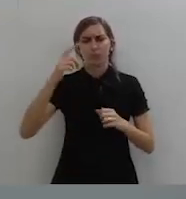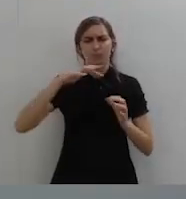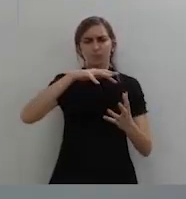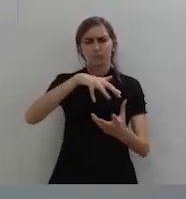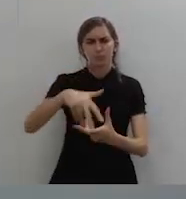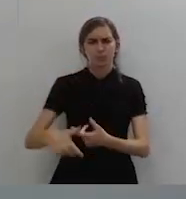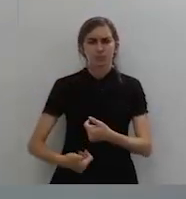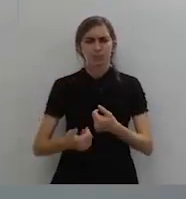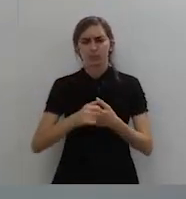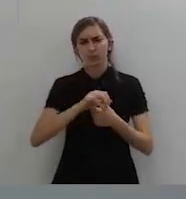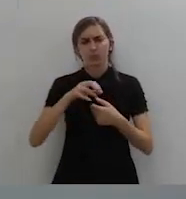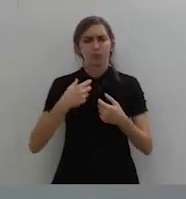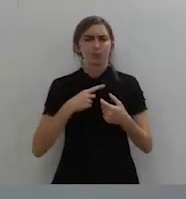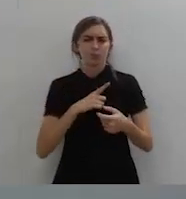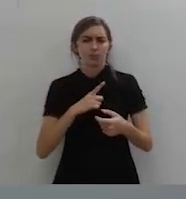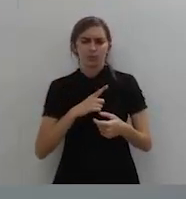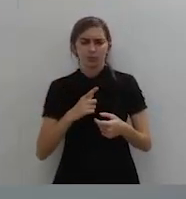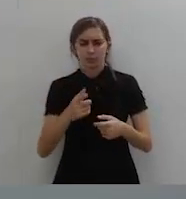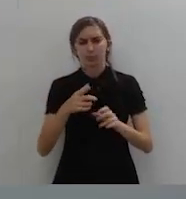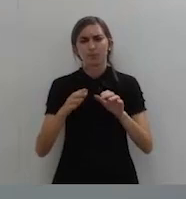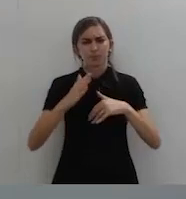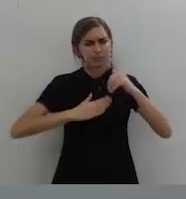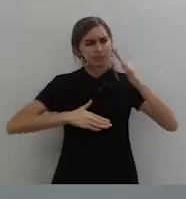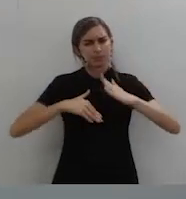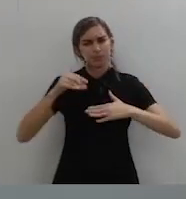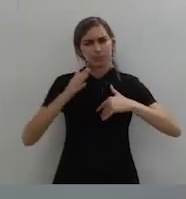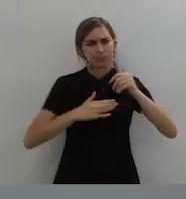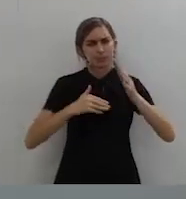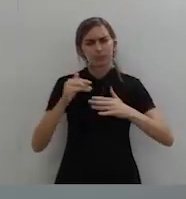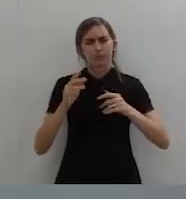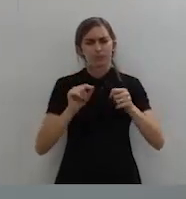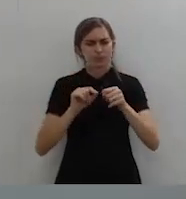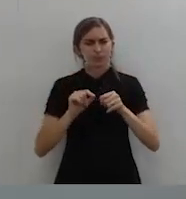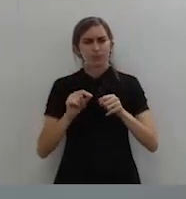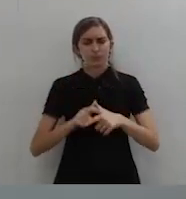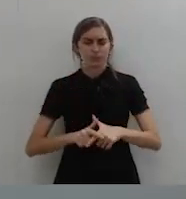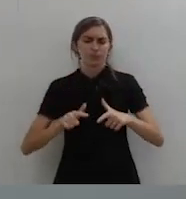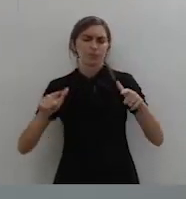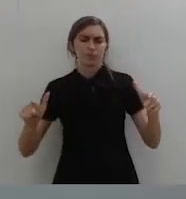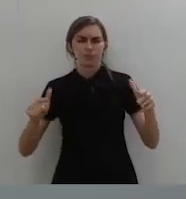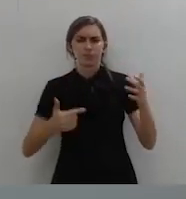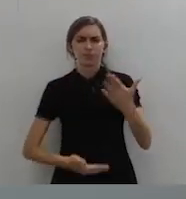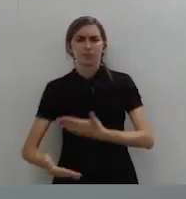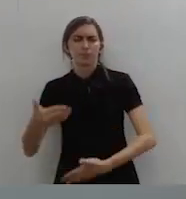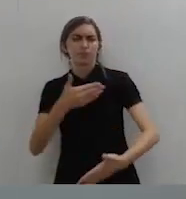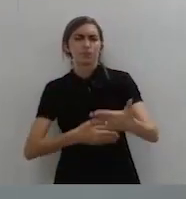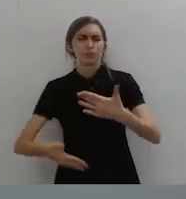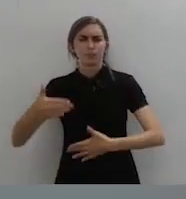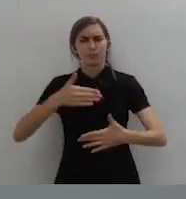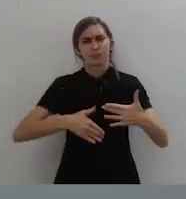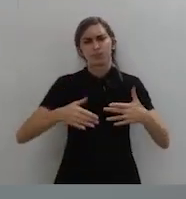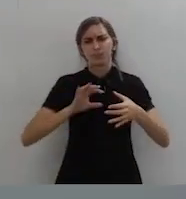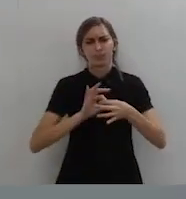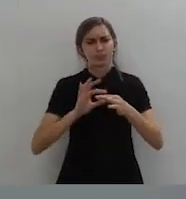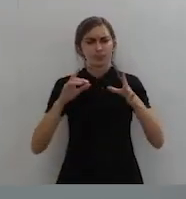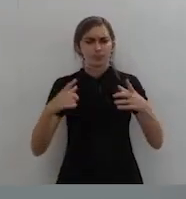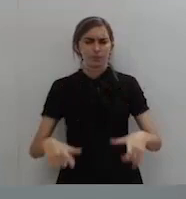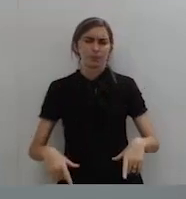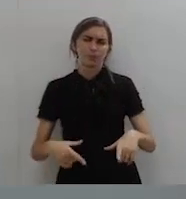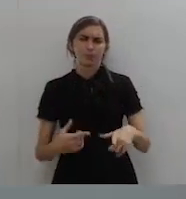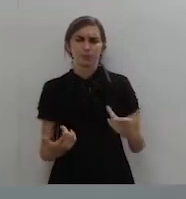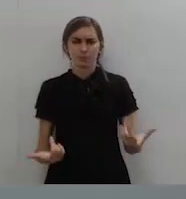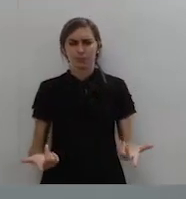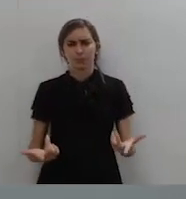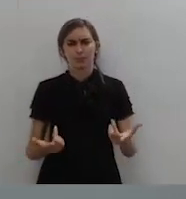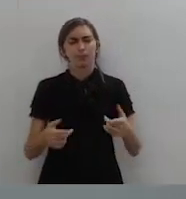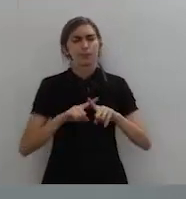mundo. Então, os jogos eletrônicos, eles têm essa capacidade de uma maior interação independente do local que